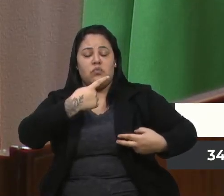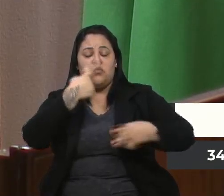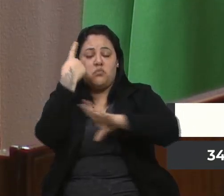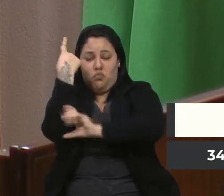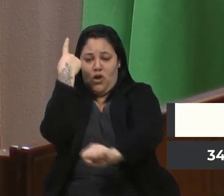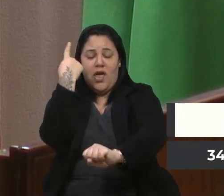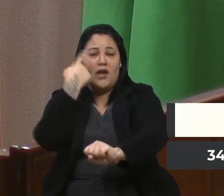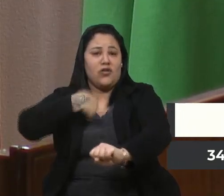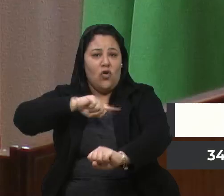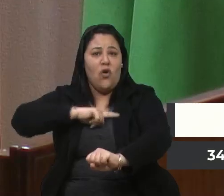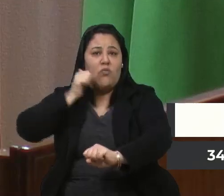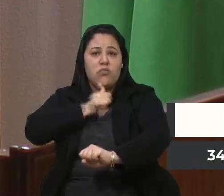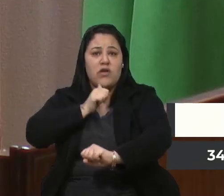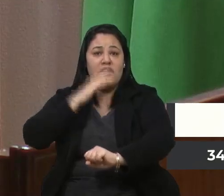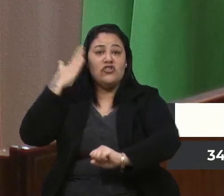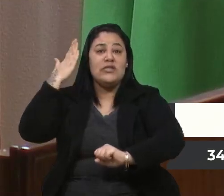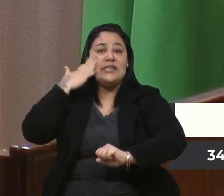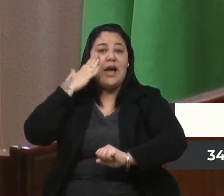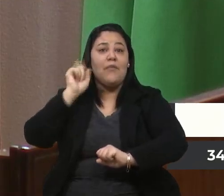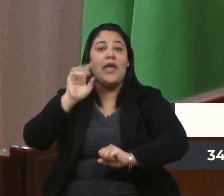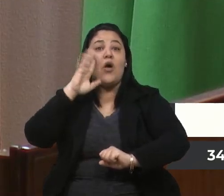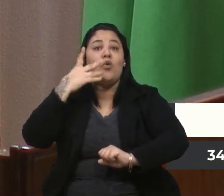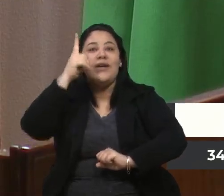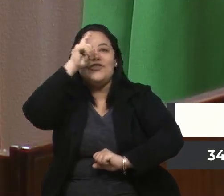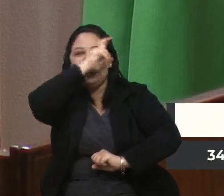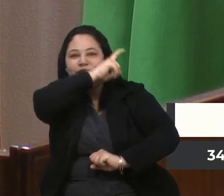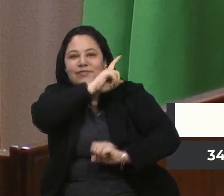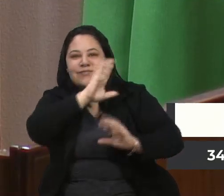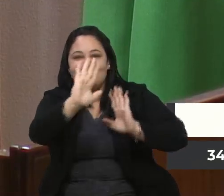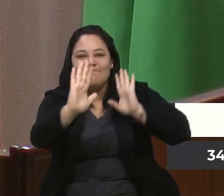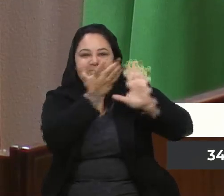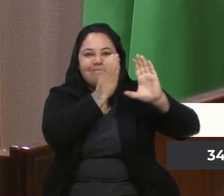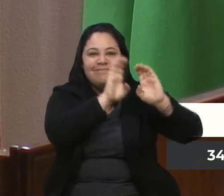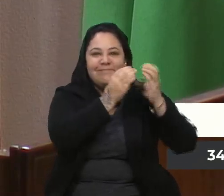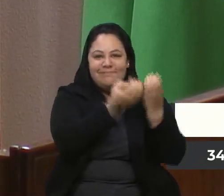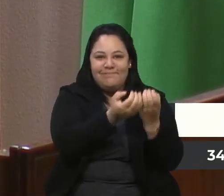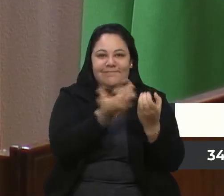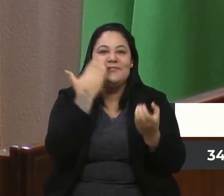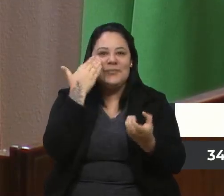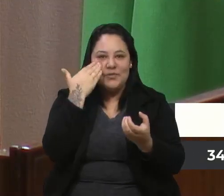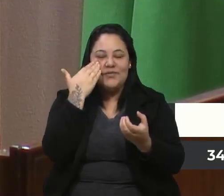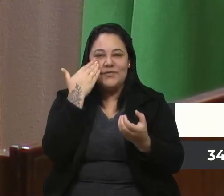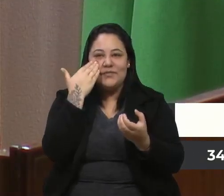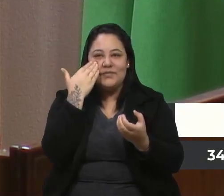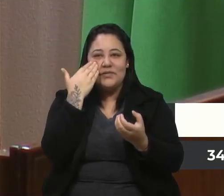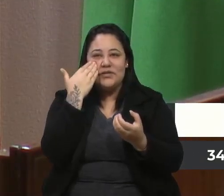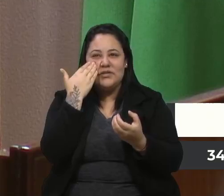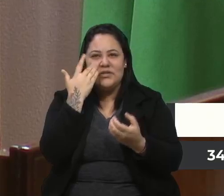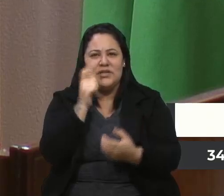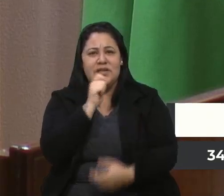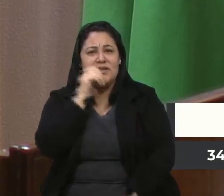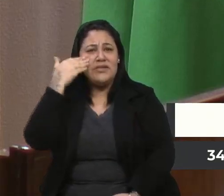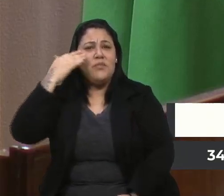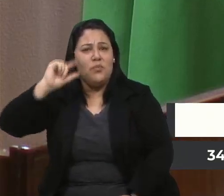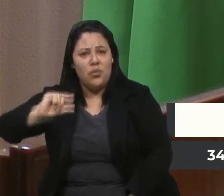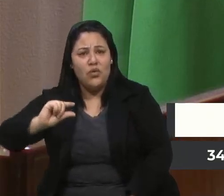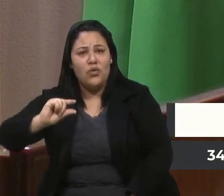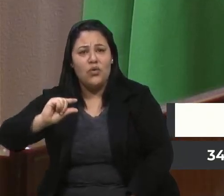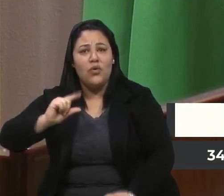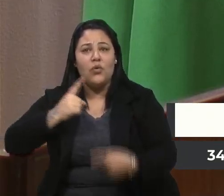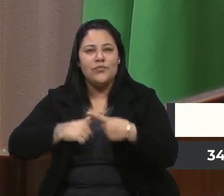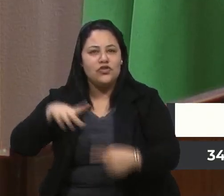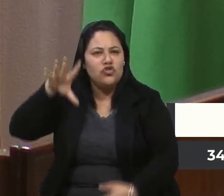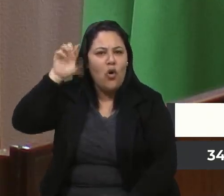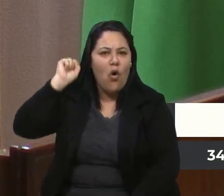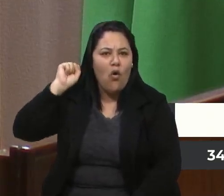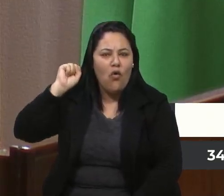sabemos de todas as situações difíceis que são enfrentadas em relação a isso. E ainda sabemos muito pouco, porque quando a gente ouve histórias como